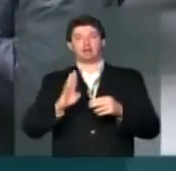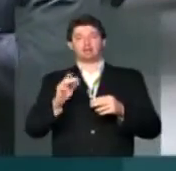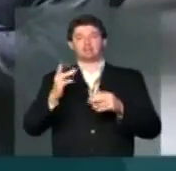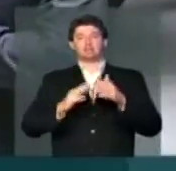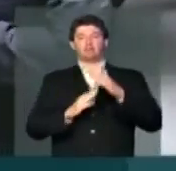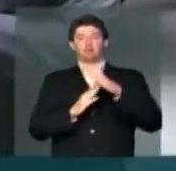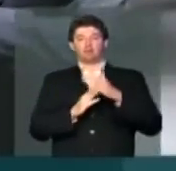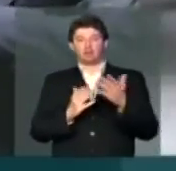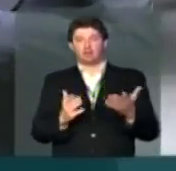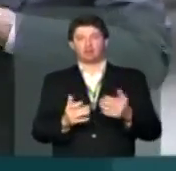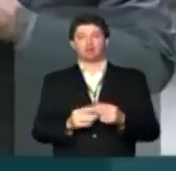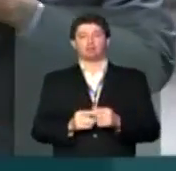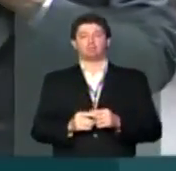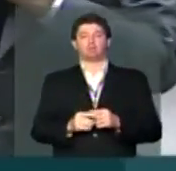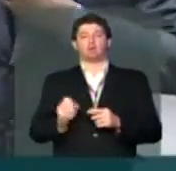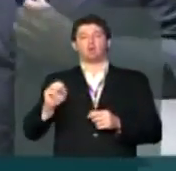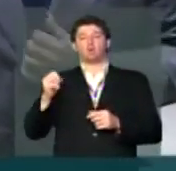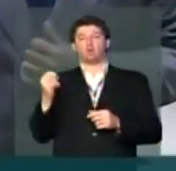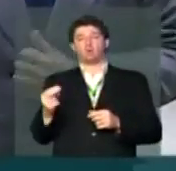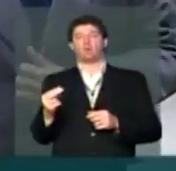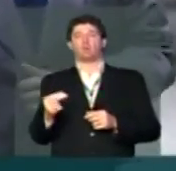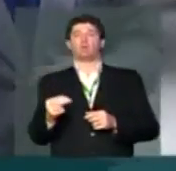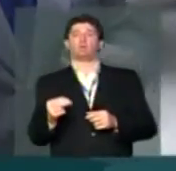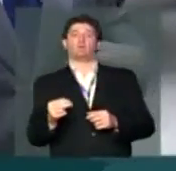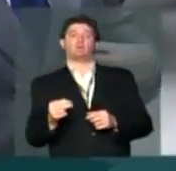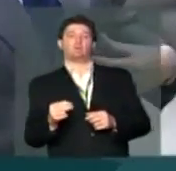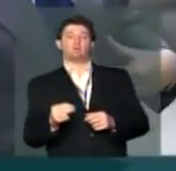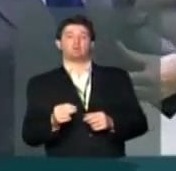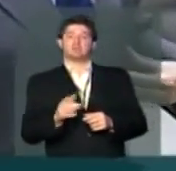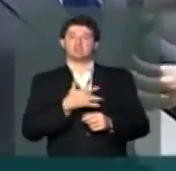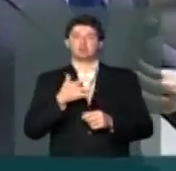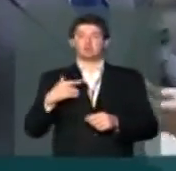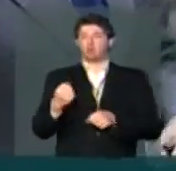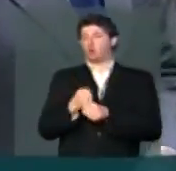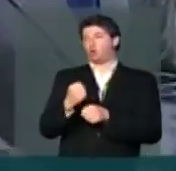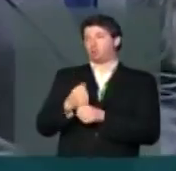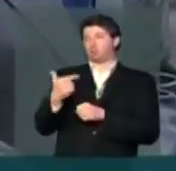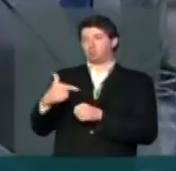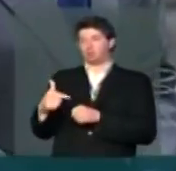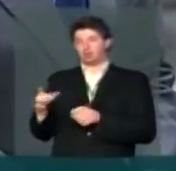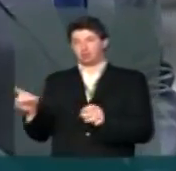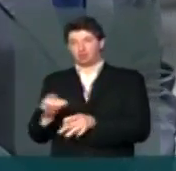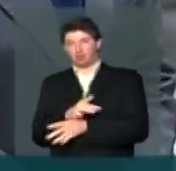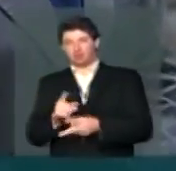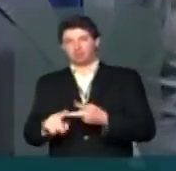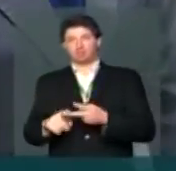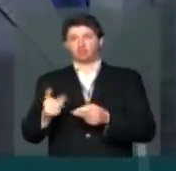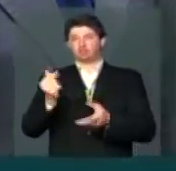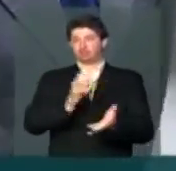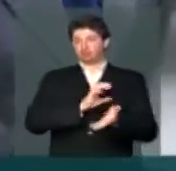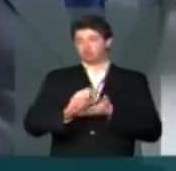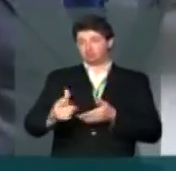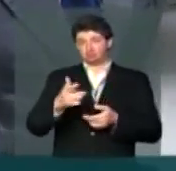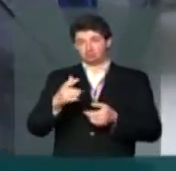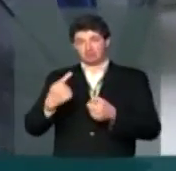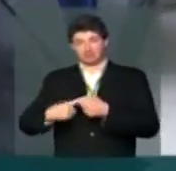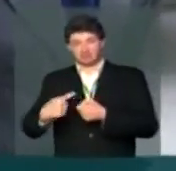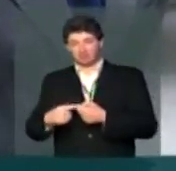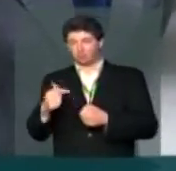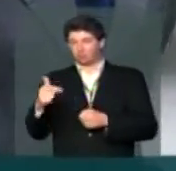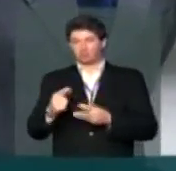Fronteiras, ou na área da saúde, com obras inacabadas, recursos não chegando aos municípios. Então, em várias